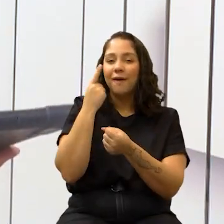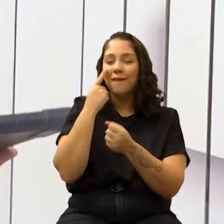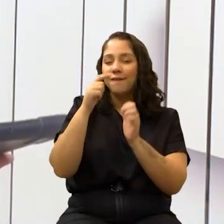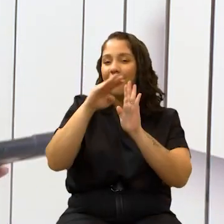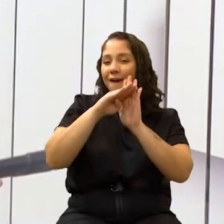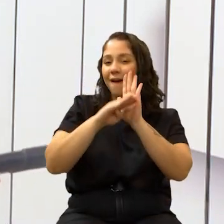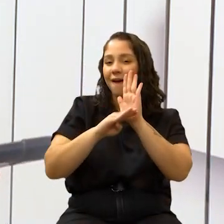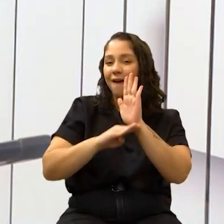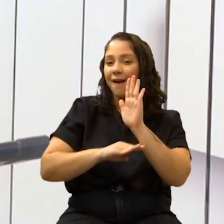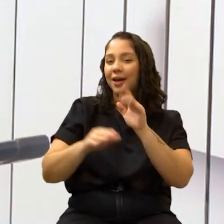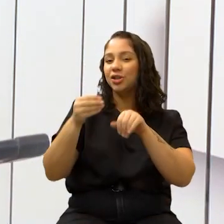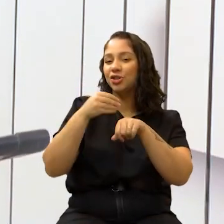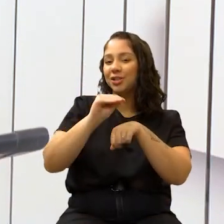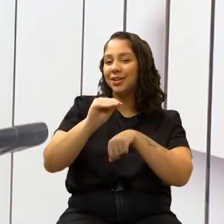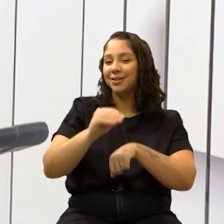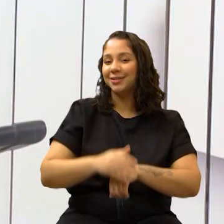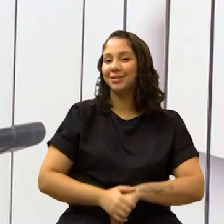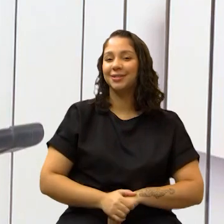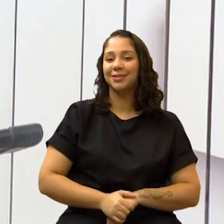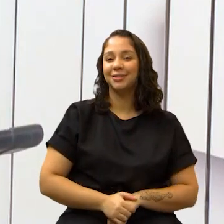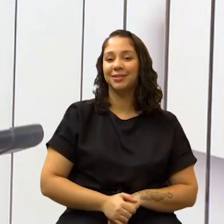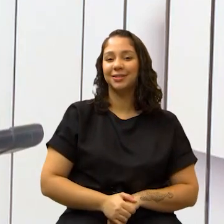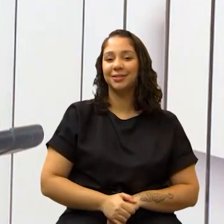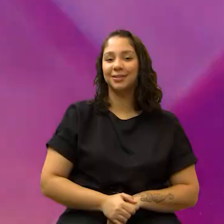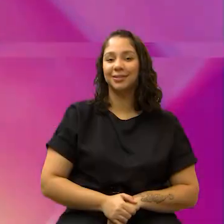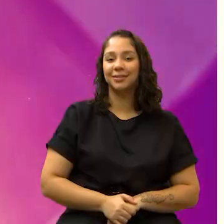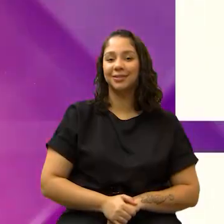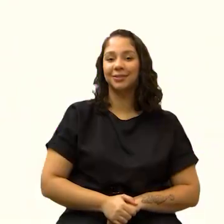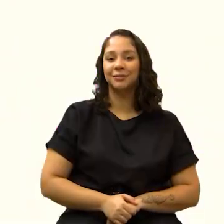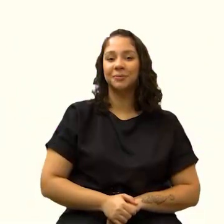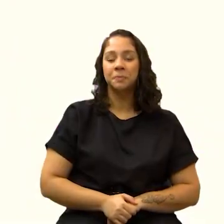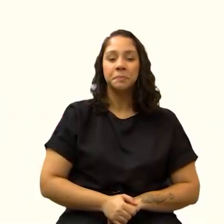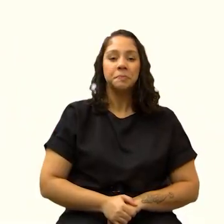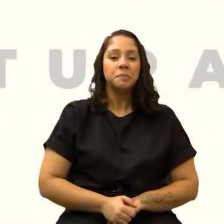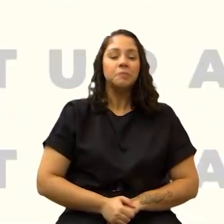chegando. Confira as dicas da nossa agenda.